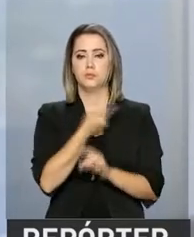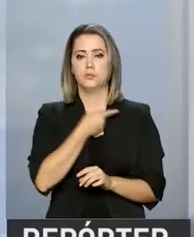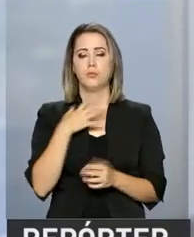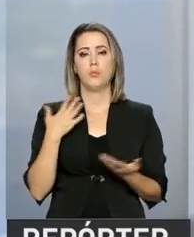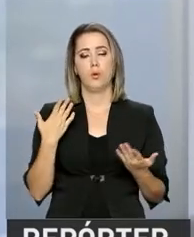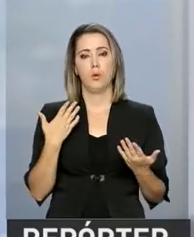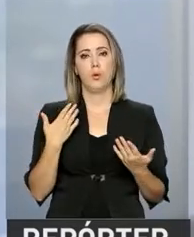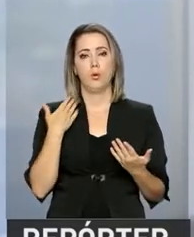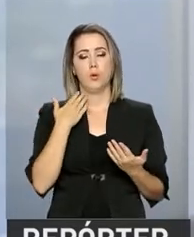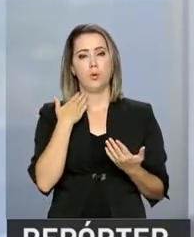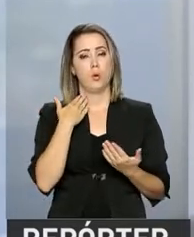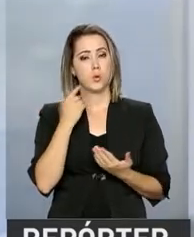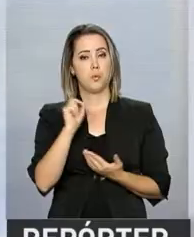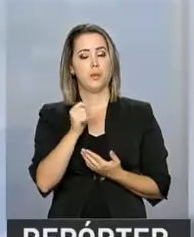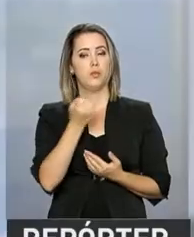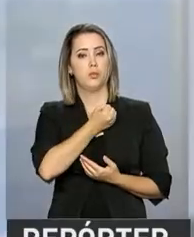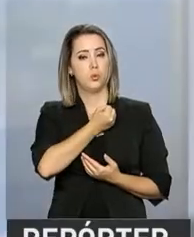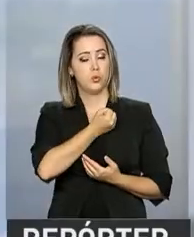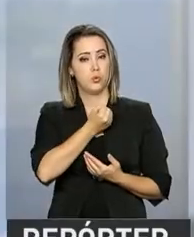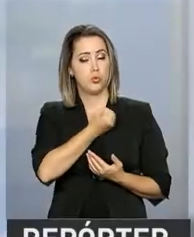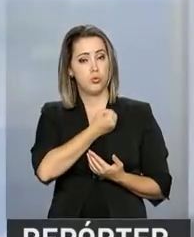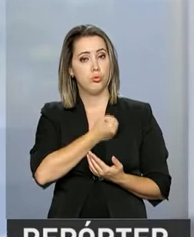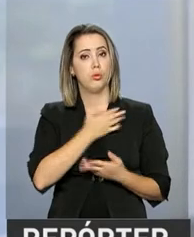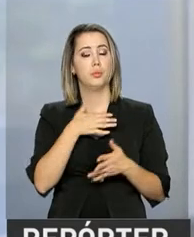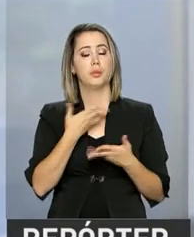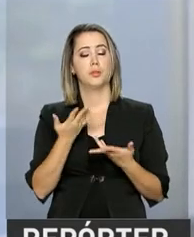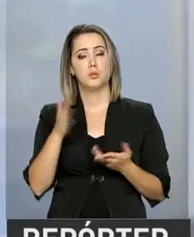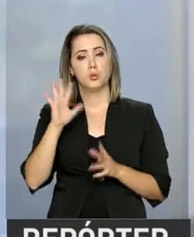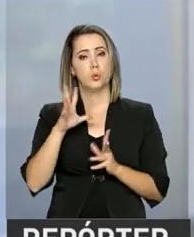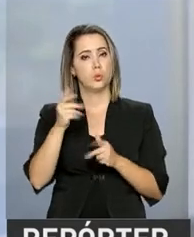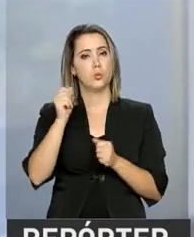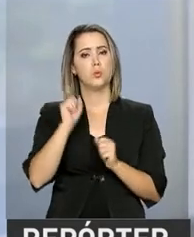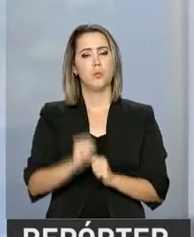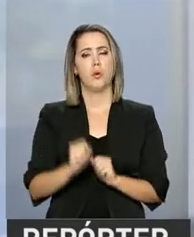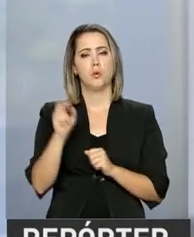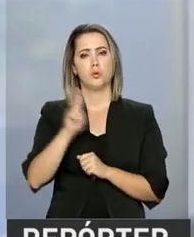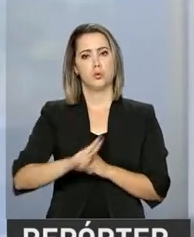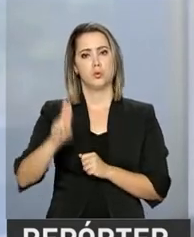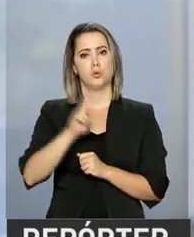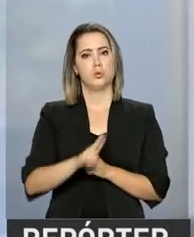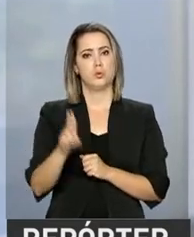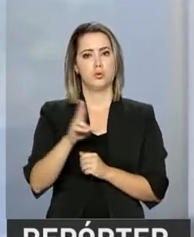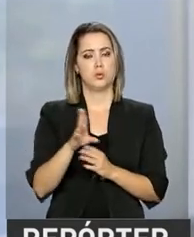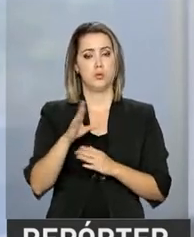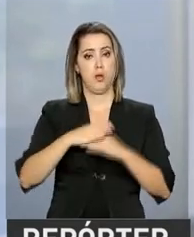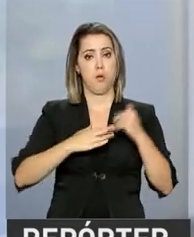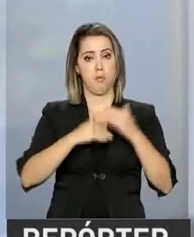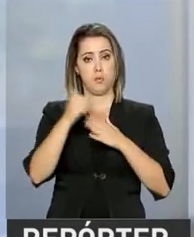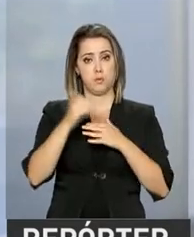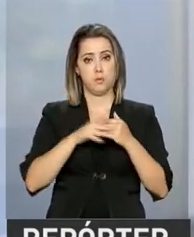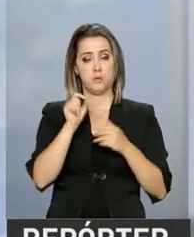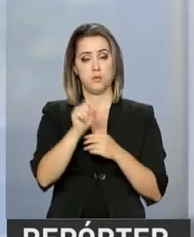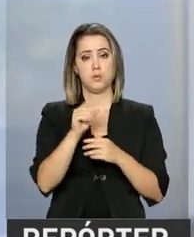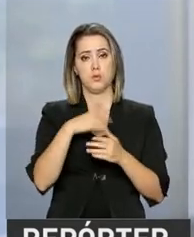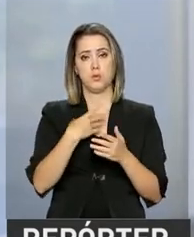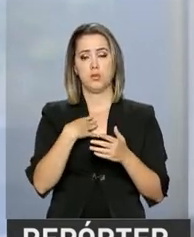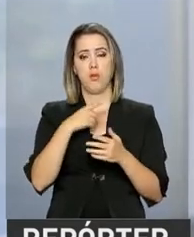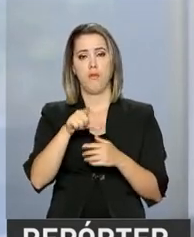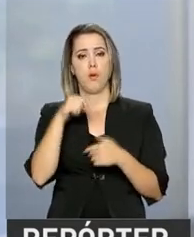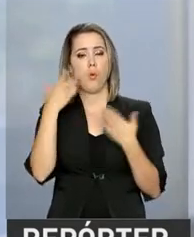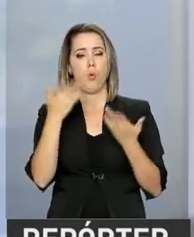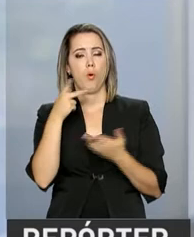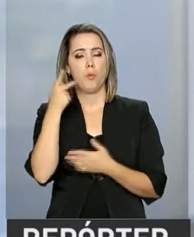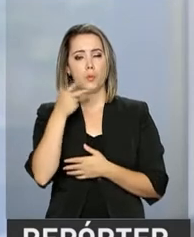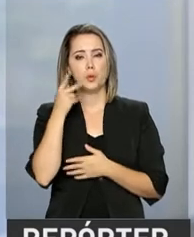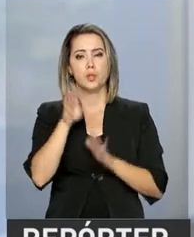nosso banco de dados todos possam utilizar esses dados como ferramentas para qualificar os programas como certo